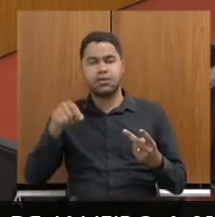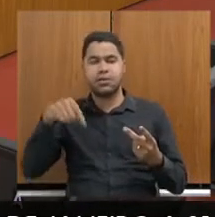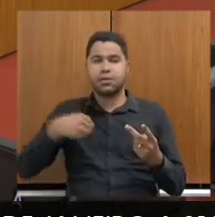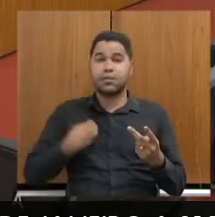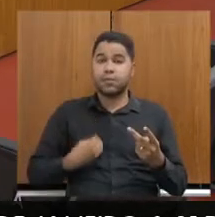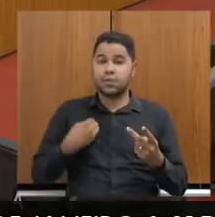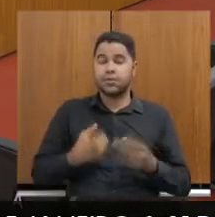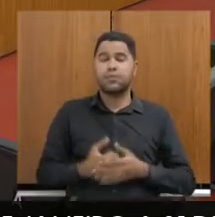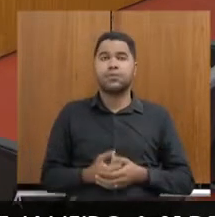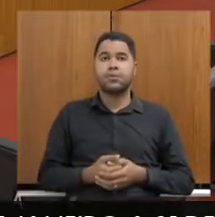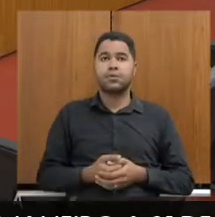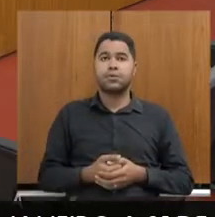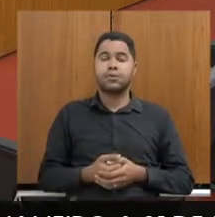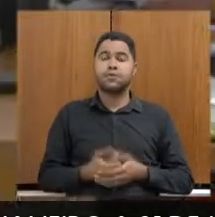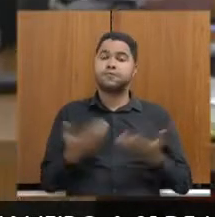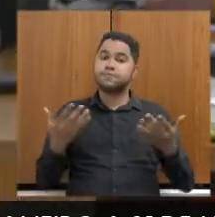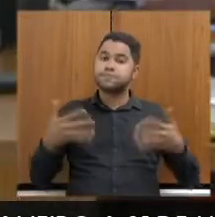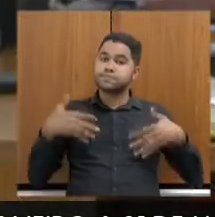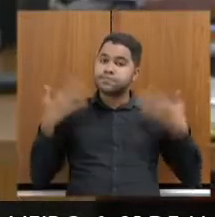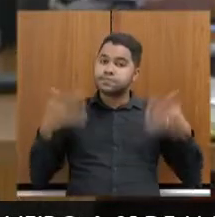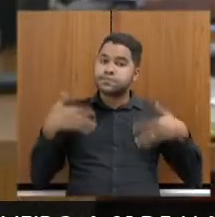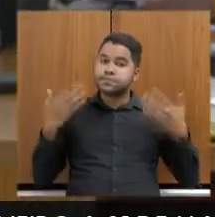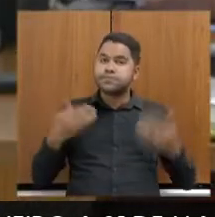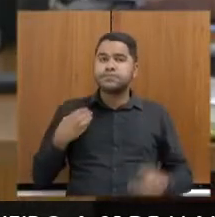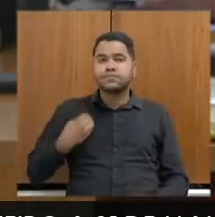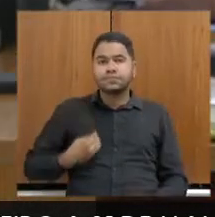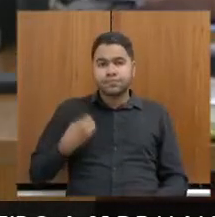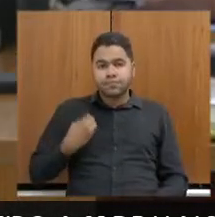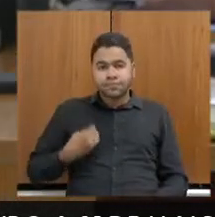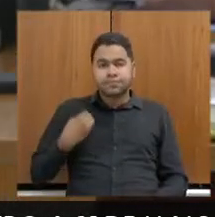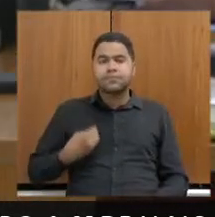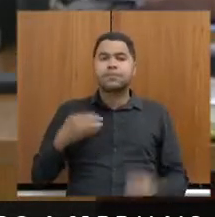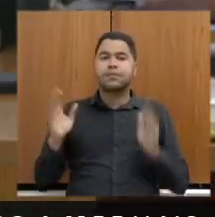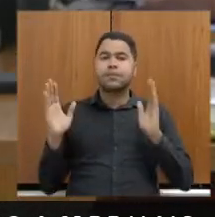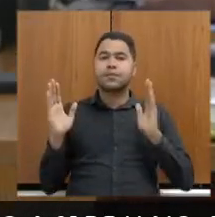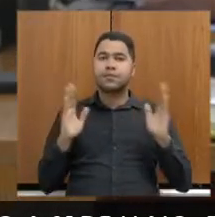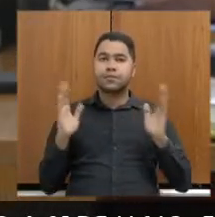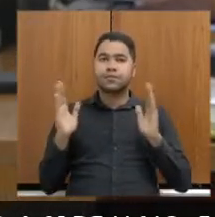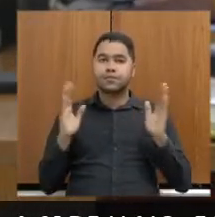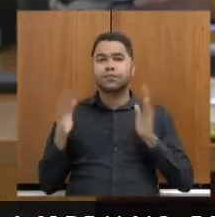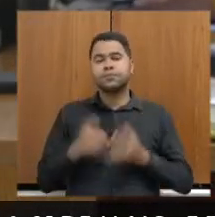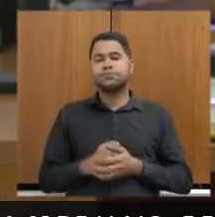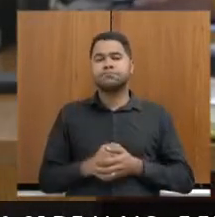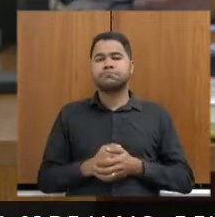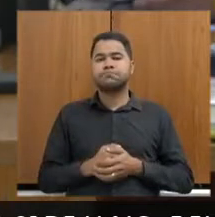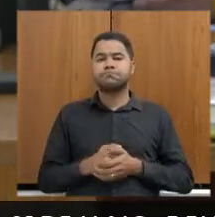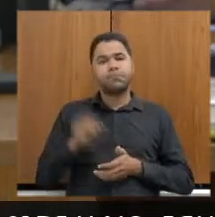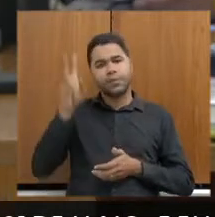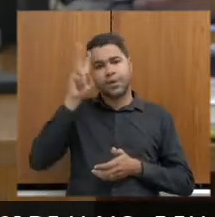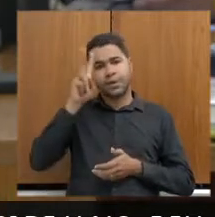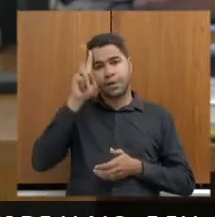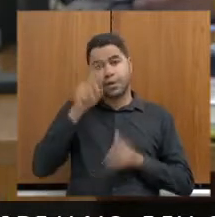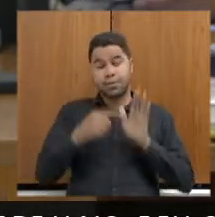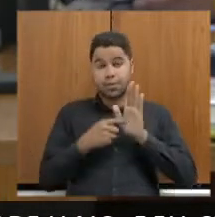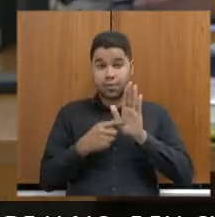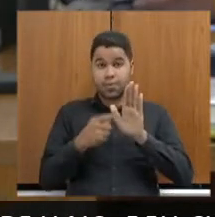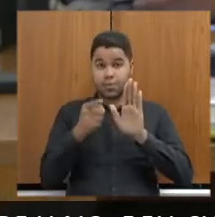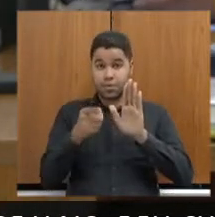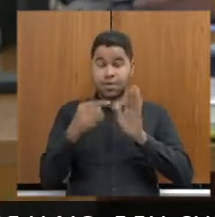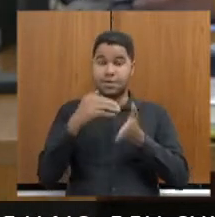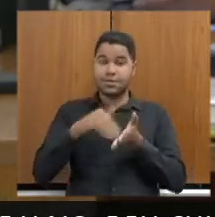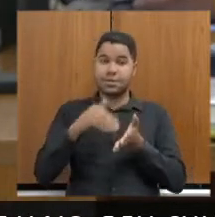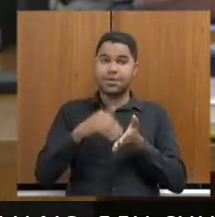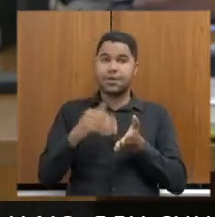e é com muita alegria que eu participo desse momento para relembrar e mostrei aqui o secretário